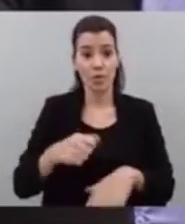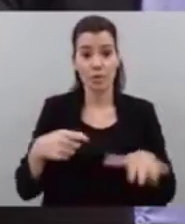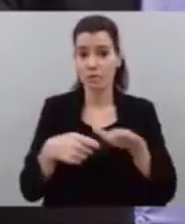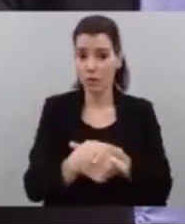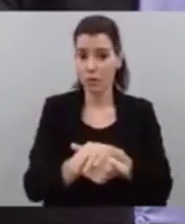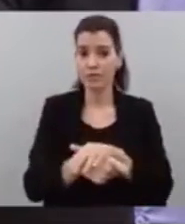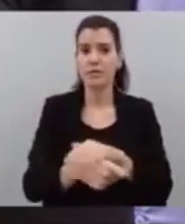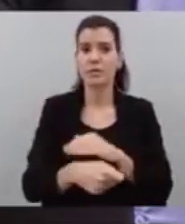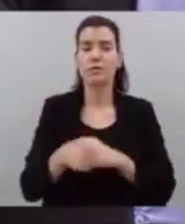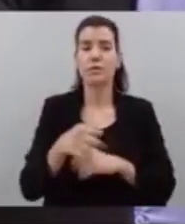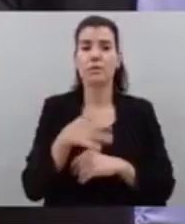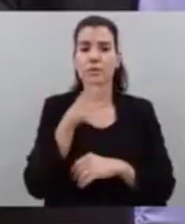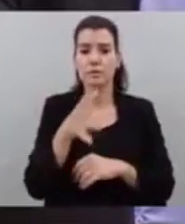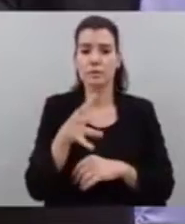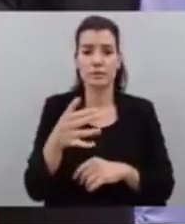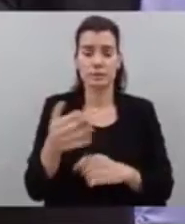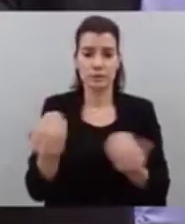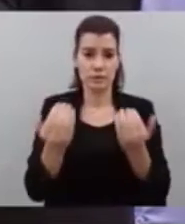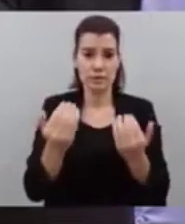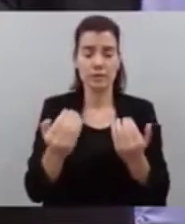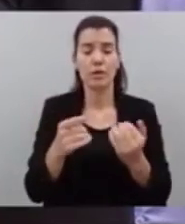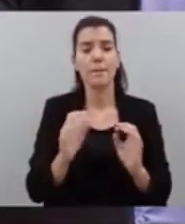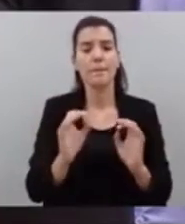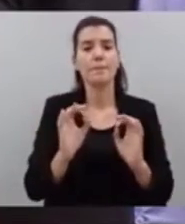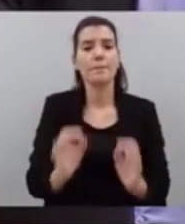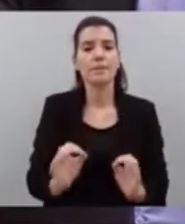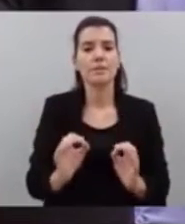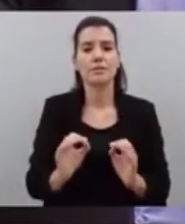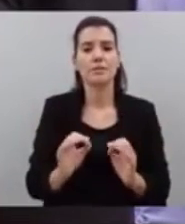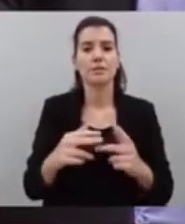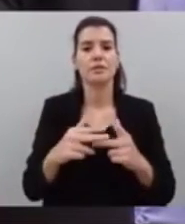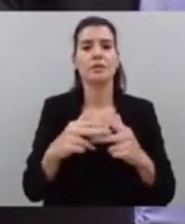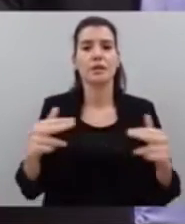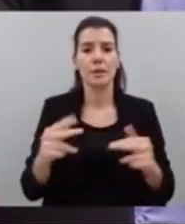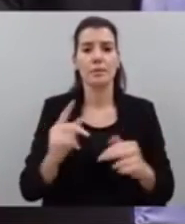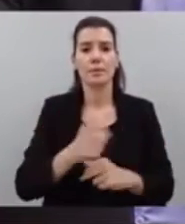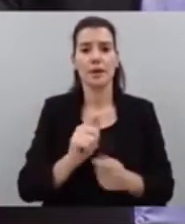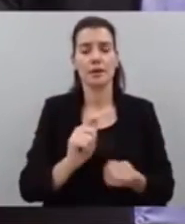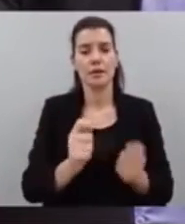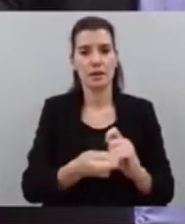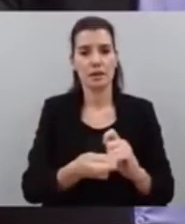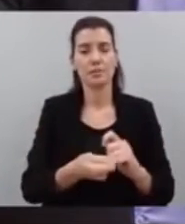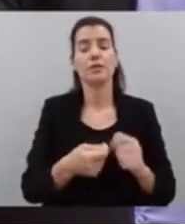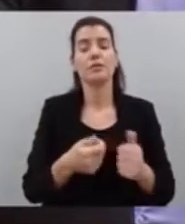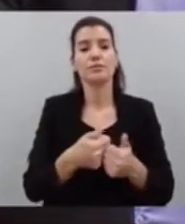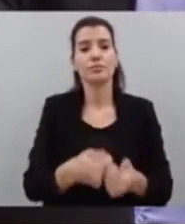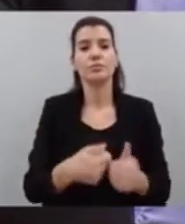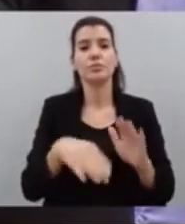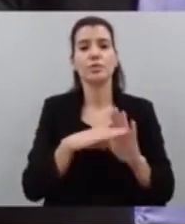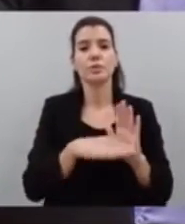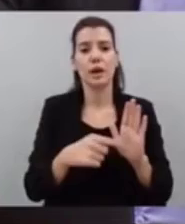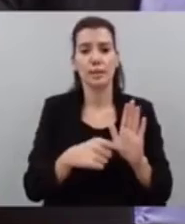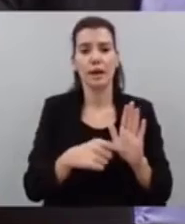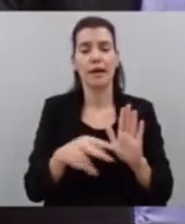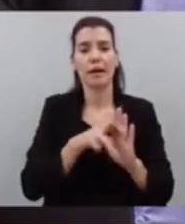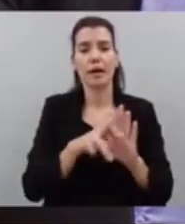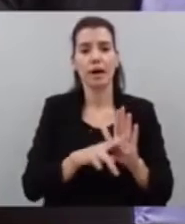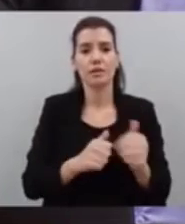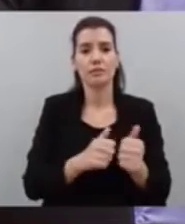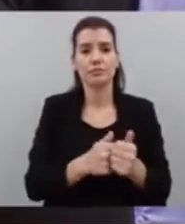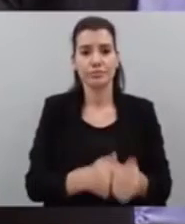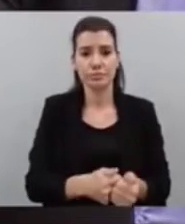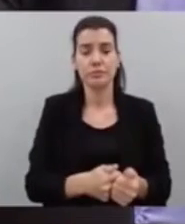tal como afirmado na informação, à necessidade de o município adotar e implementar um programa de cumprimento normativo, onde